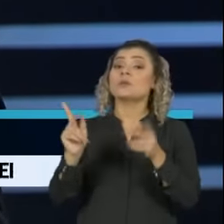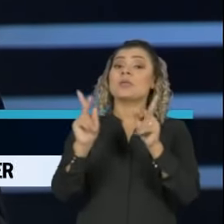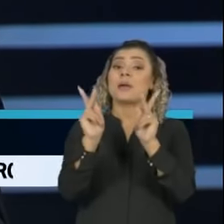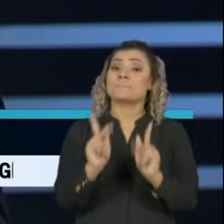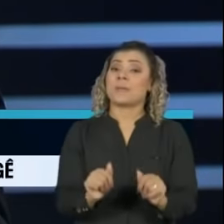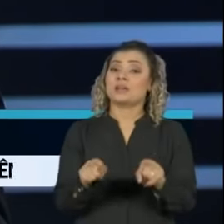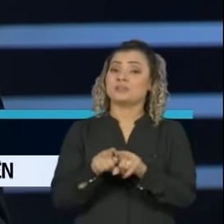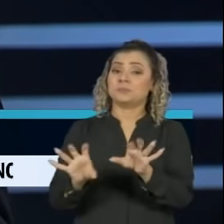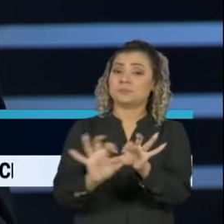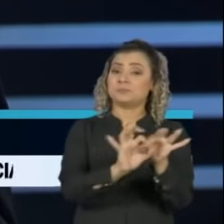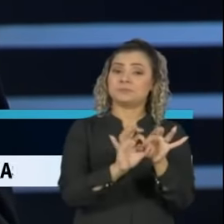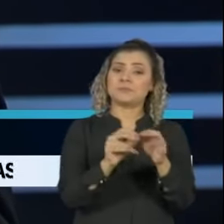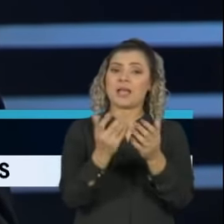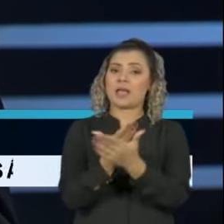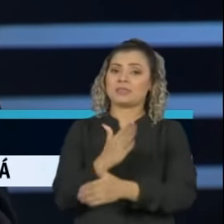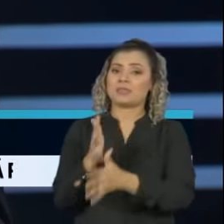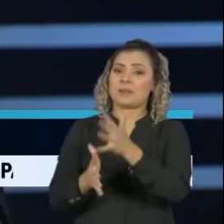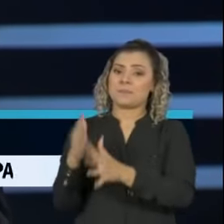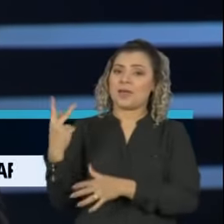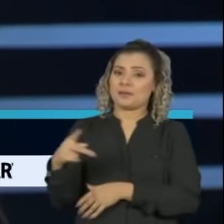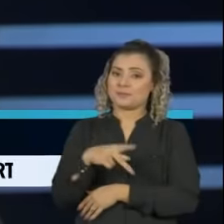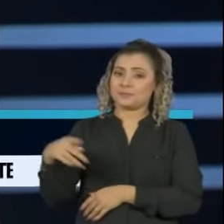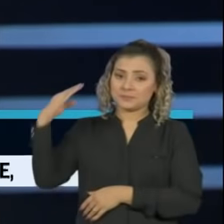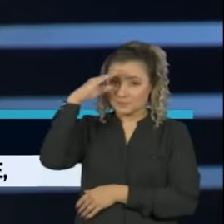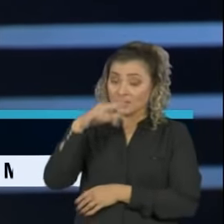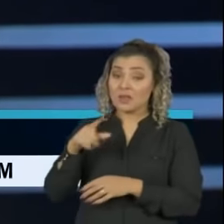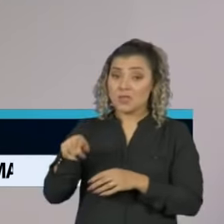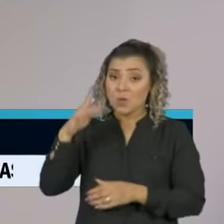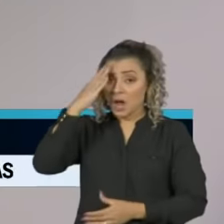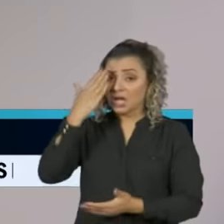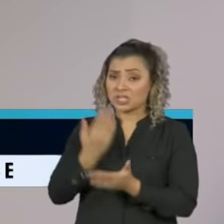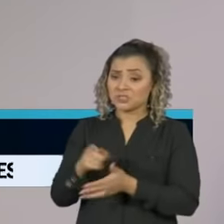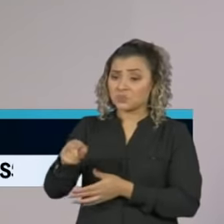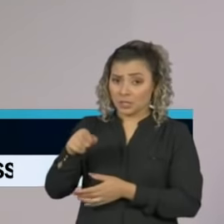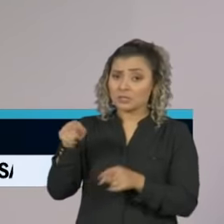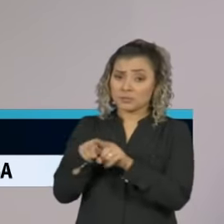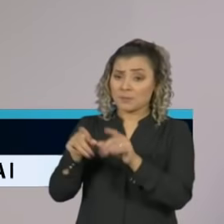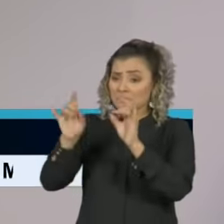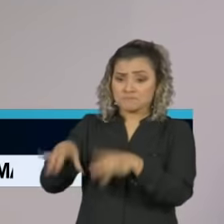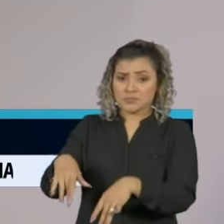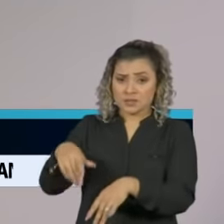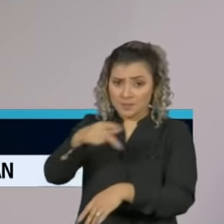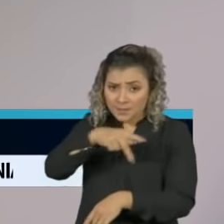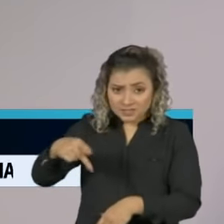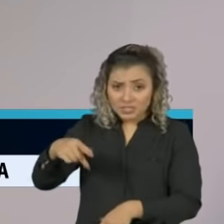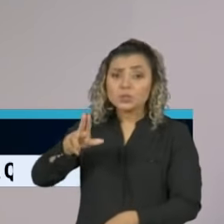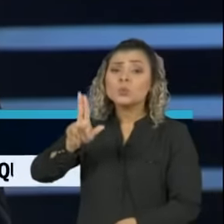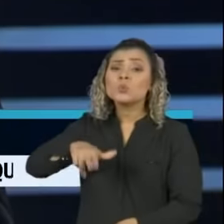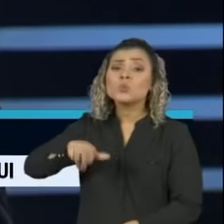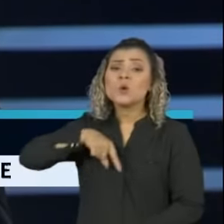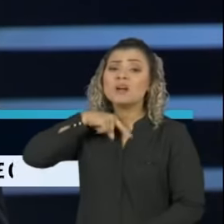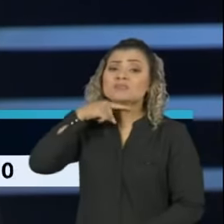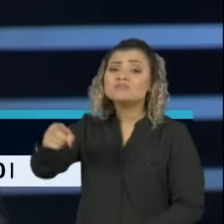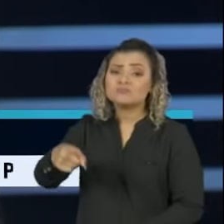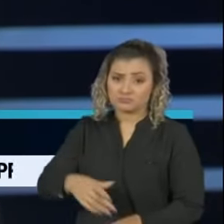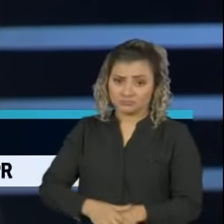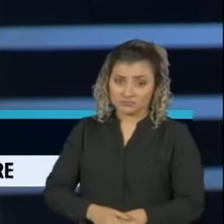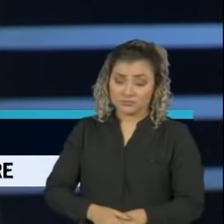problema. Então, já como eu concordo com a Ayrton, que ele não vai renunciar, né? Eu acho que o impeachment agora, o Bolsonaro